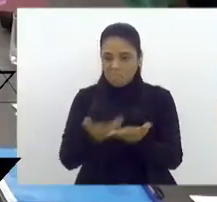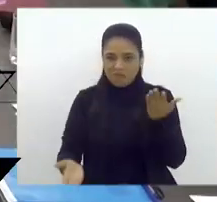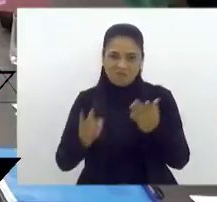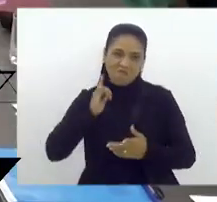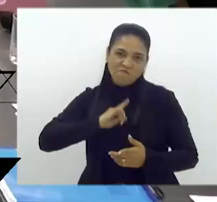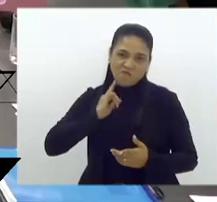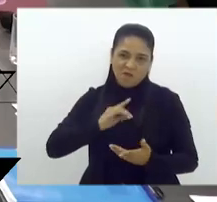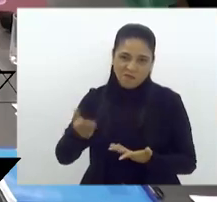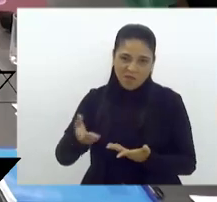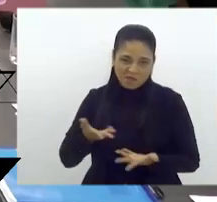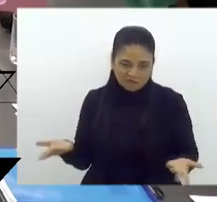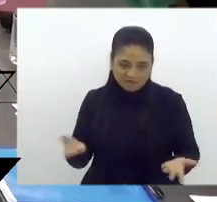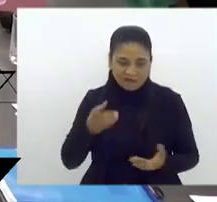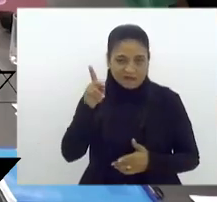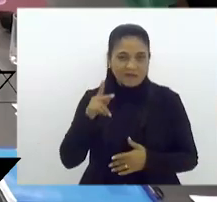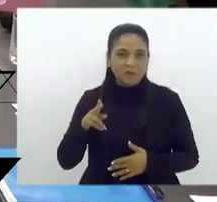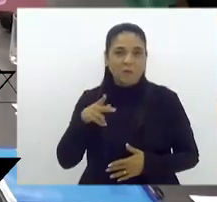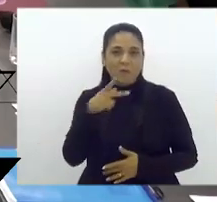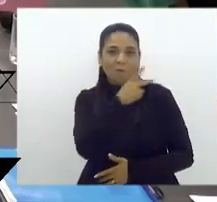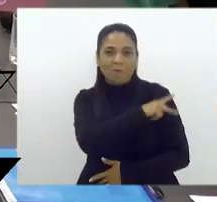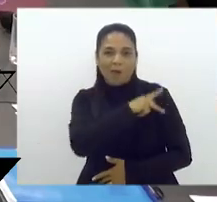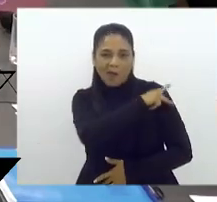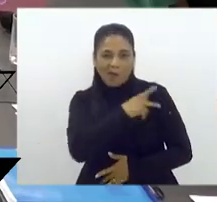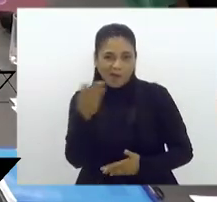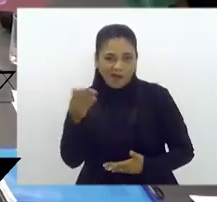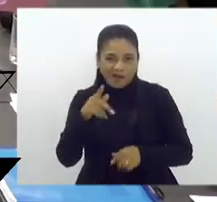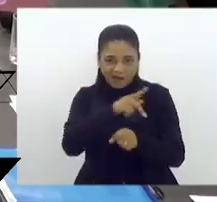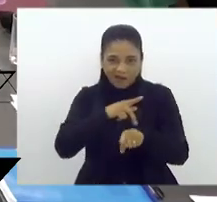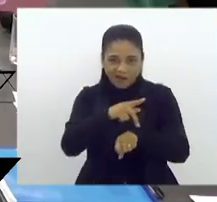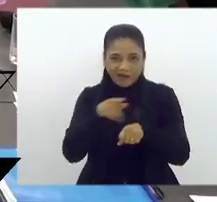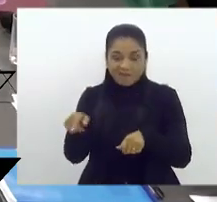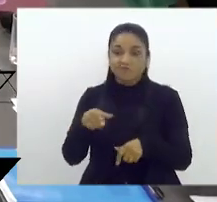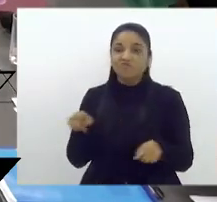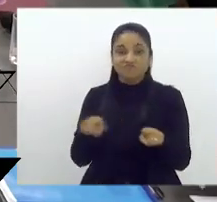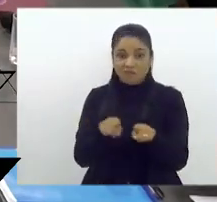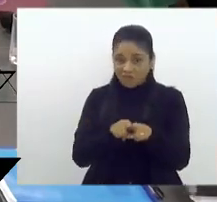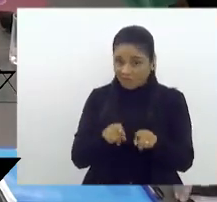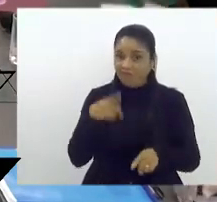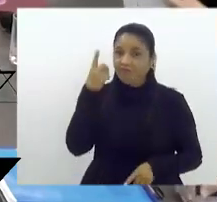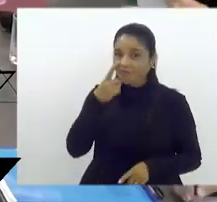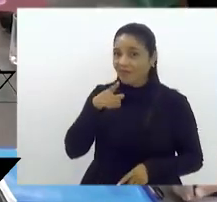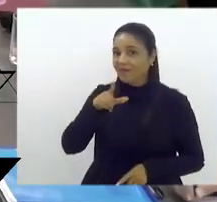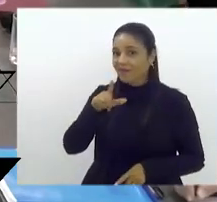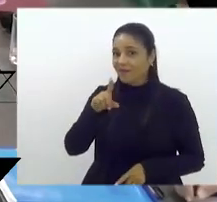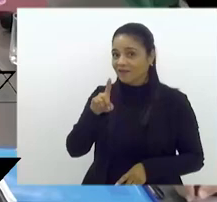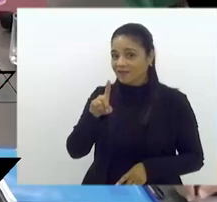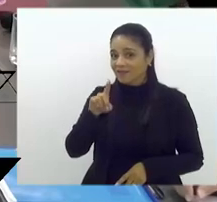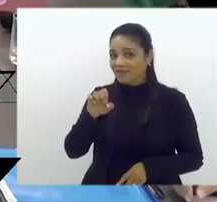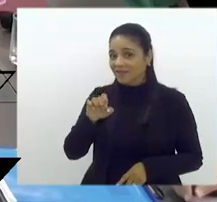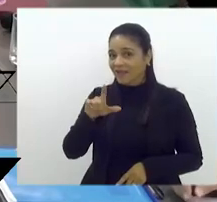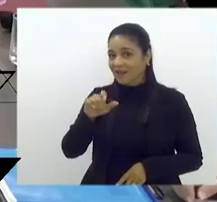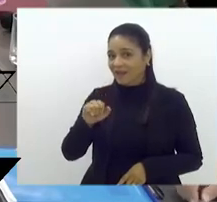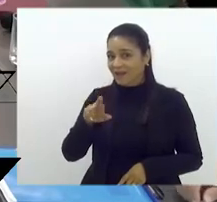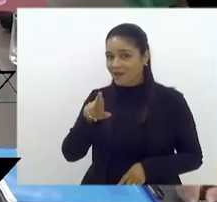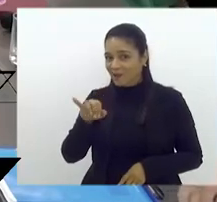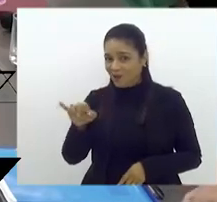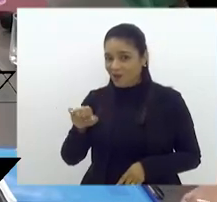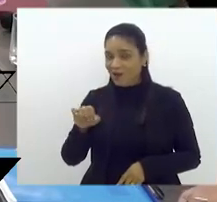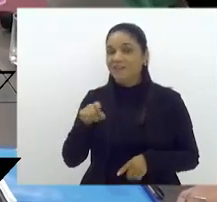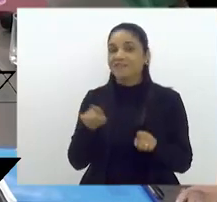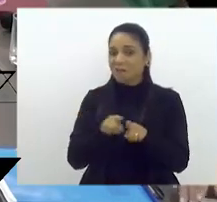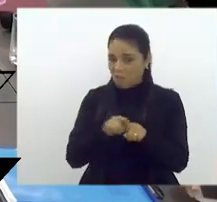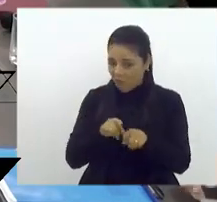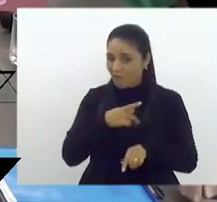BNH. Deu ruim. E o De La Rogue também. De La Rogue tava tira a responsabilidade dele, não, que ele foi também, tava